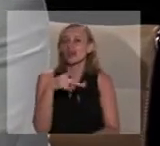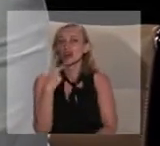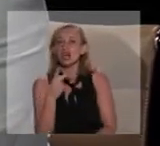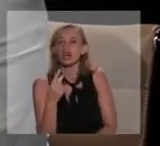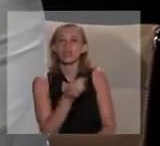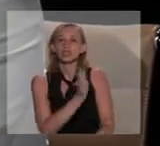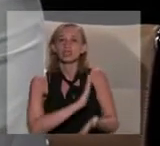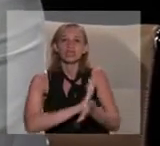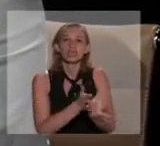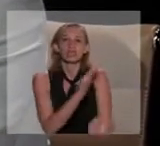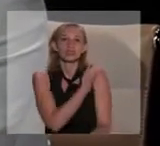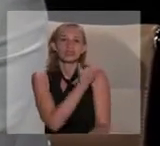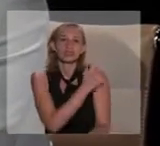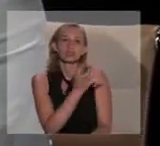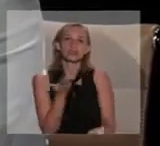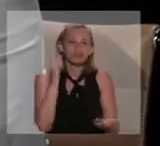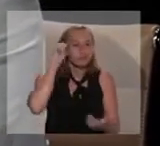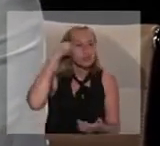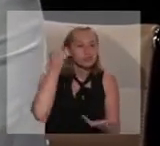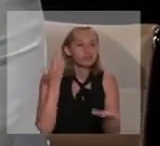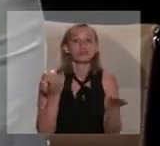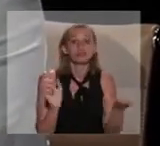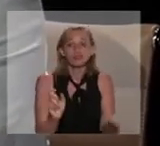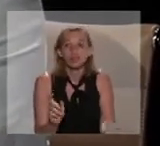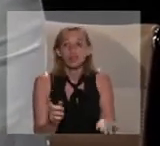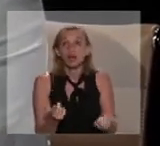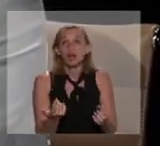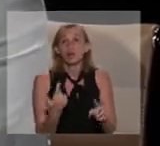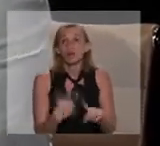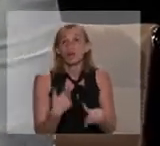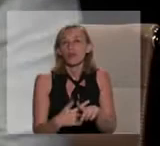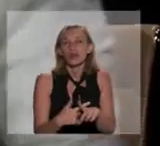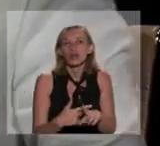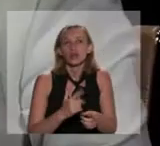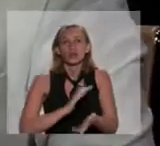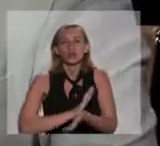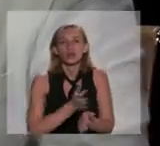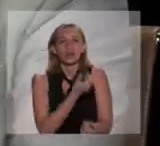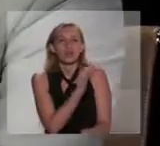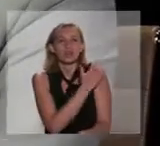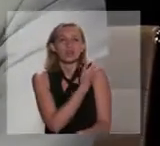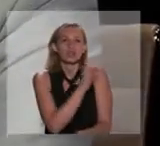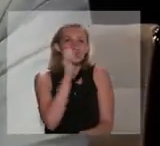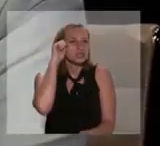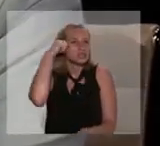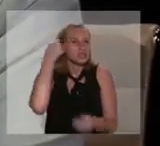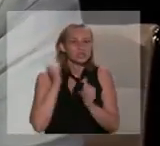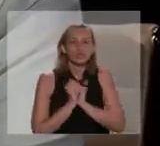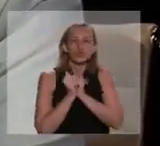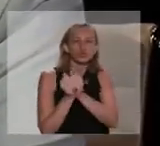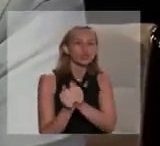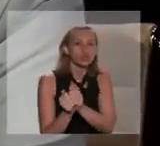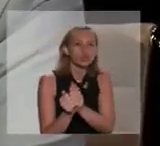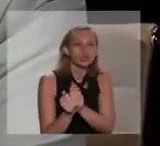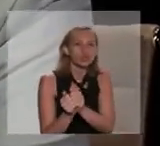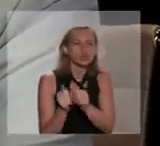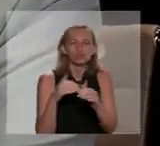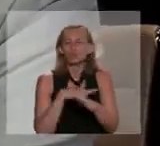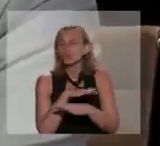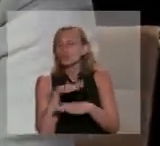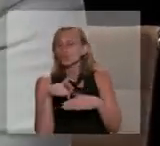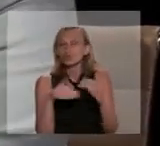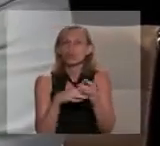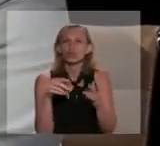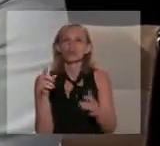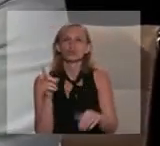repente você é obrigado a falar de racismo. Né? Porque o racismo, ele permeia a nossa vida em